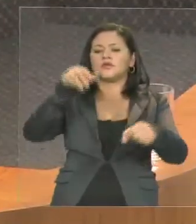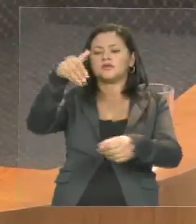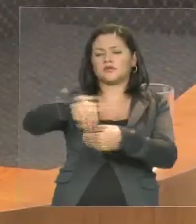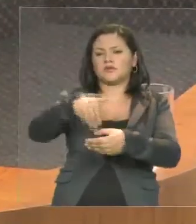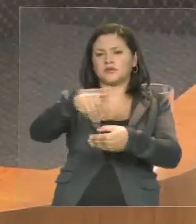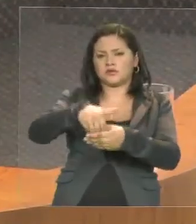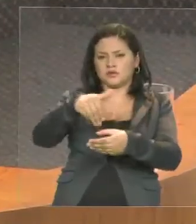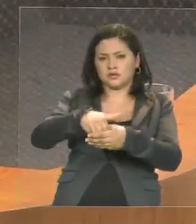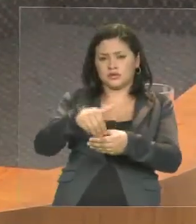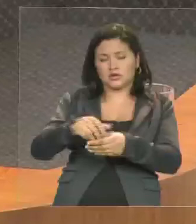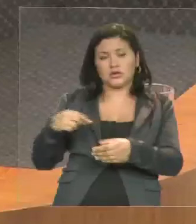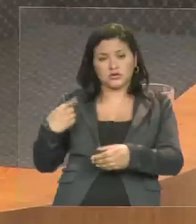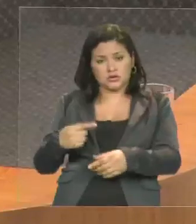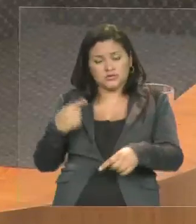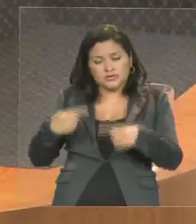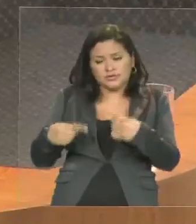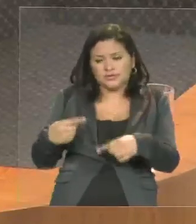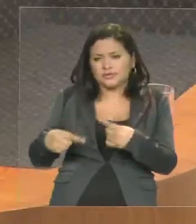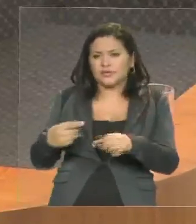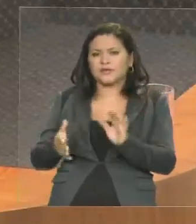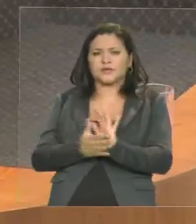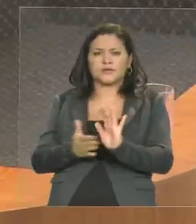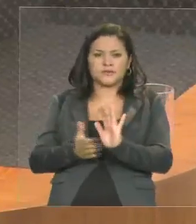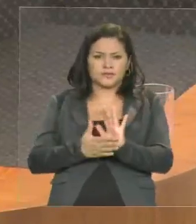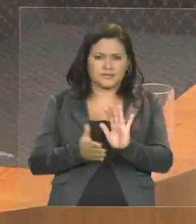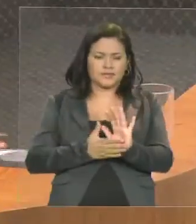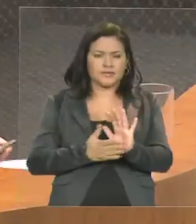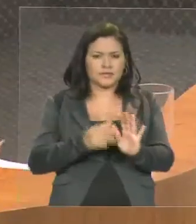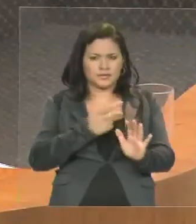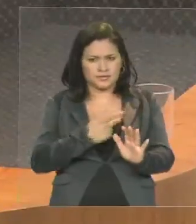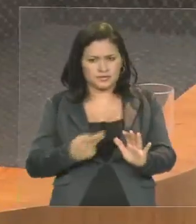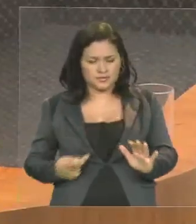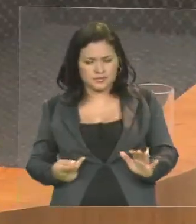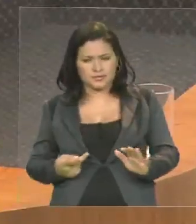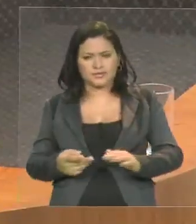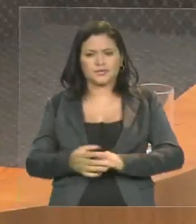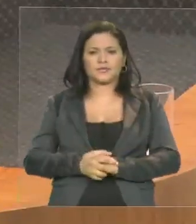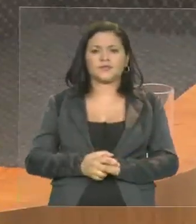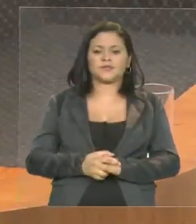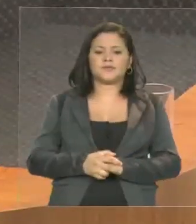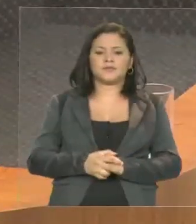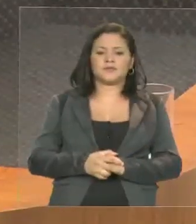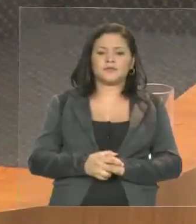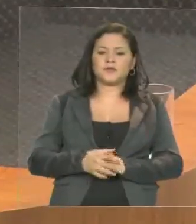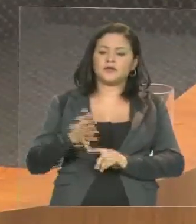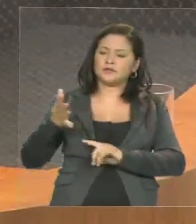candidatos a presidente que serão postulados no país no próximo ano. Então, senhor presidente, era esse meu pronunciamento. Muito obrigado.